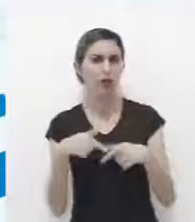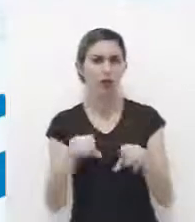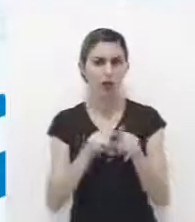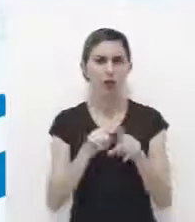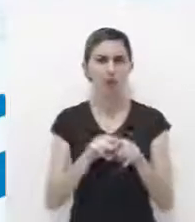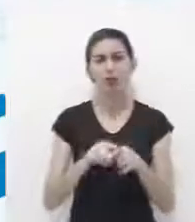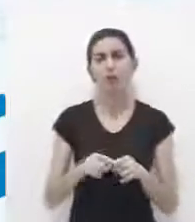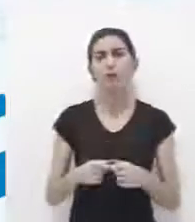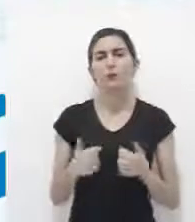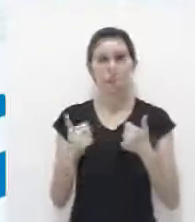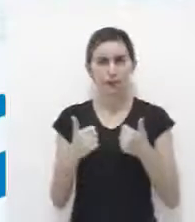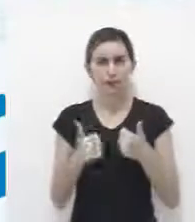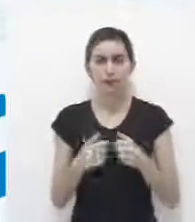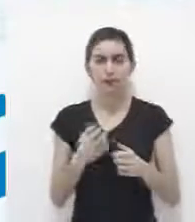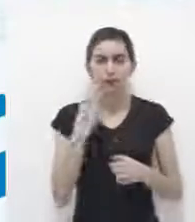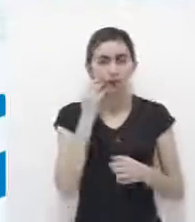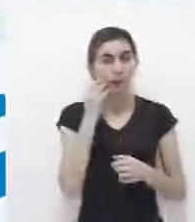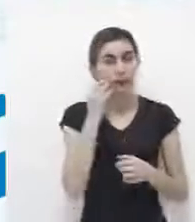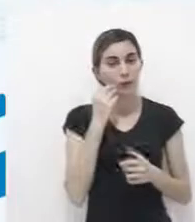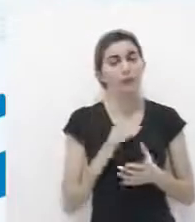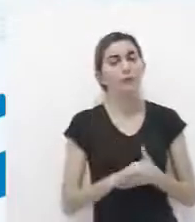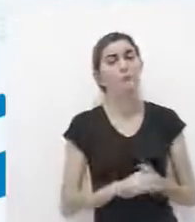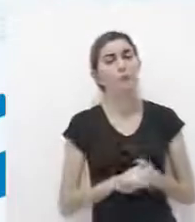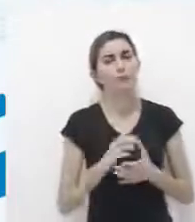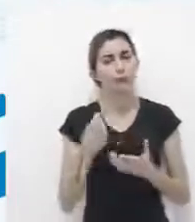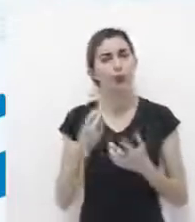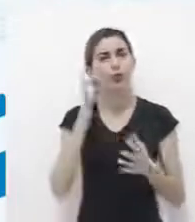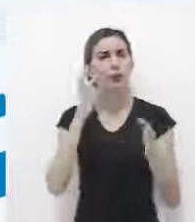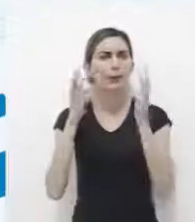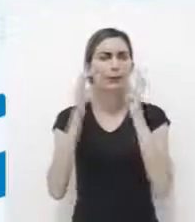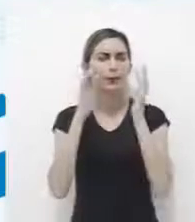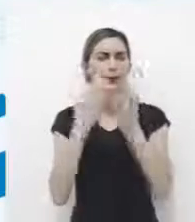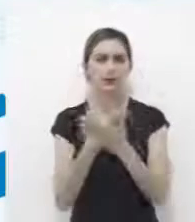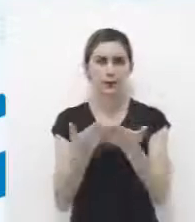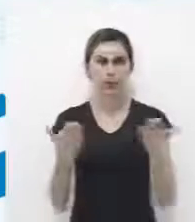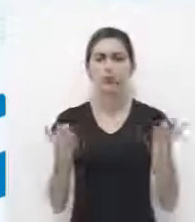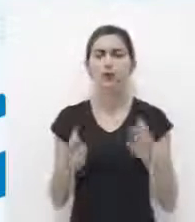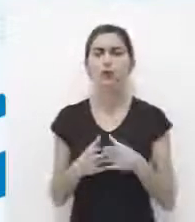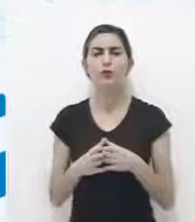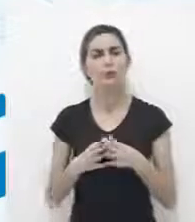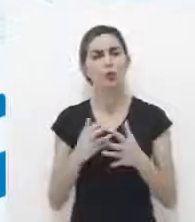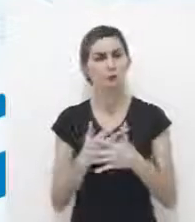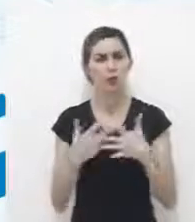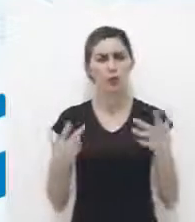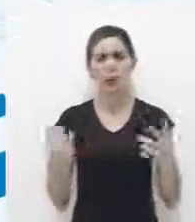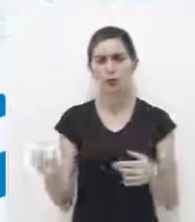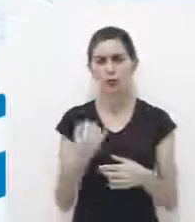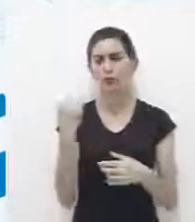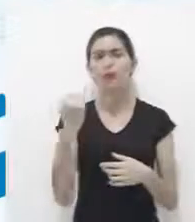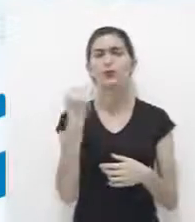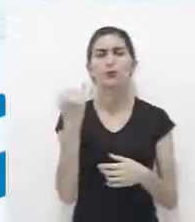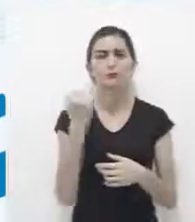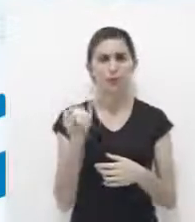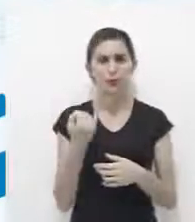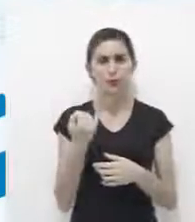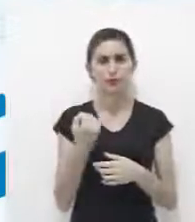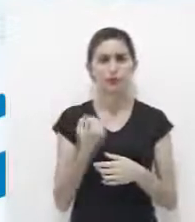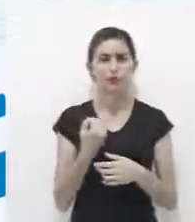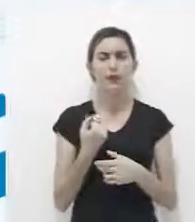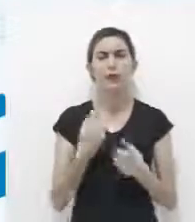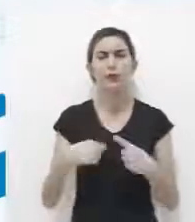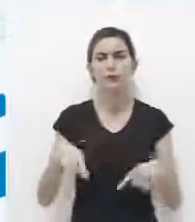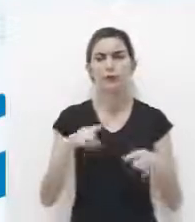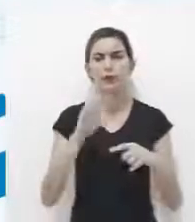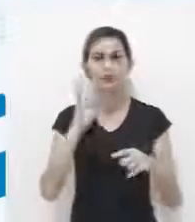bate um papo também sobre essas questões, tá bom? Olha só, queria pensar aqui com você uma coisa que é